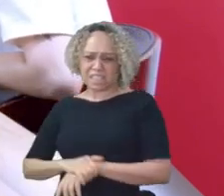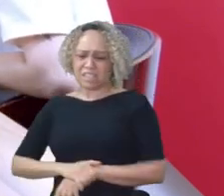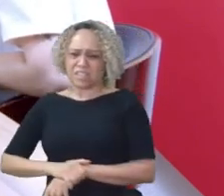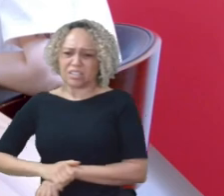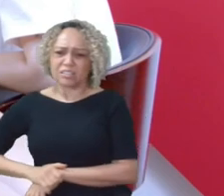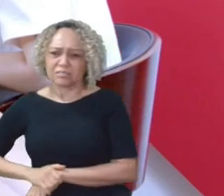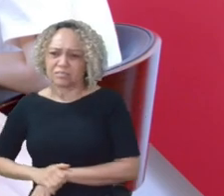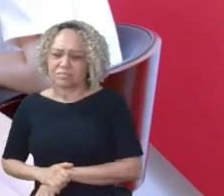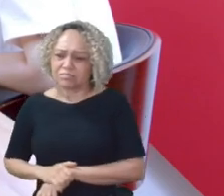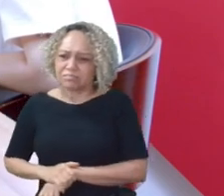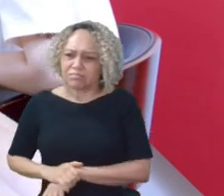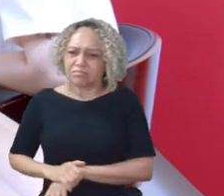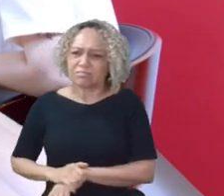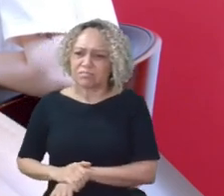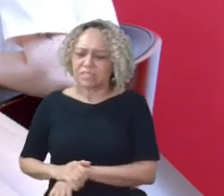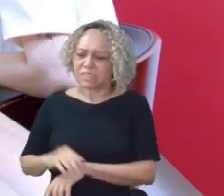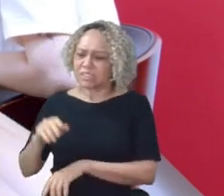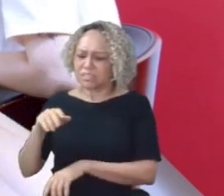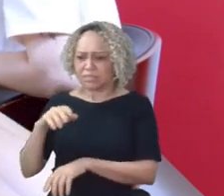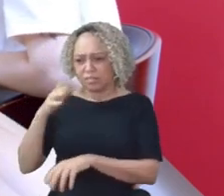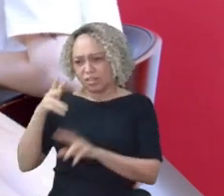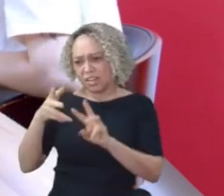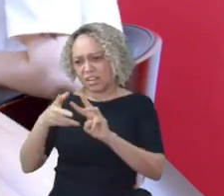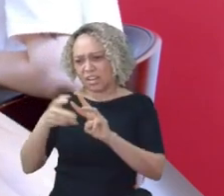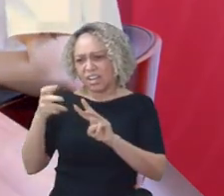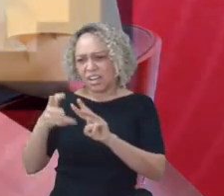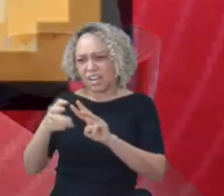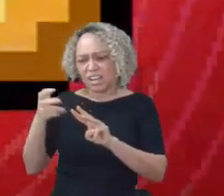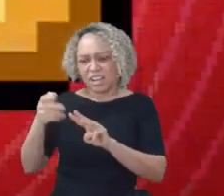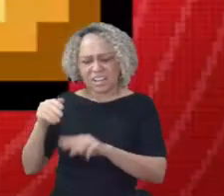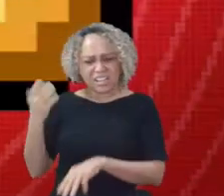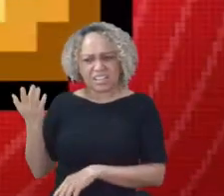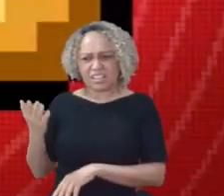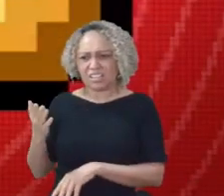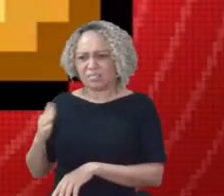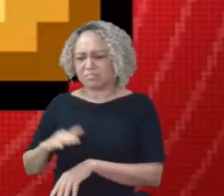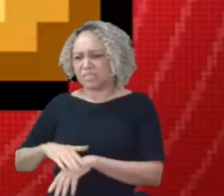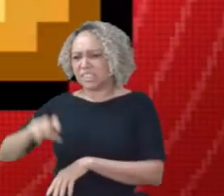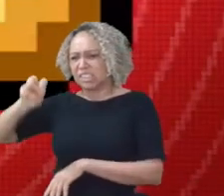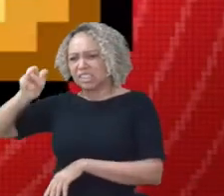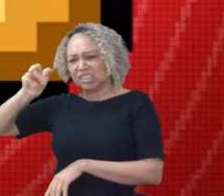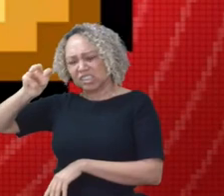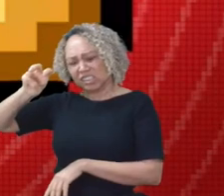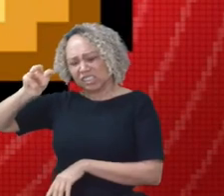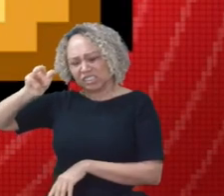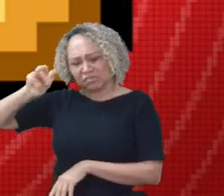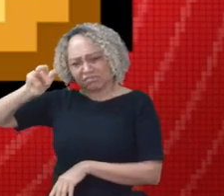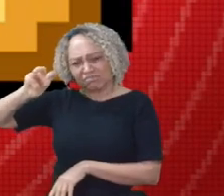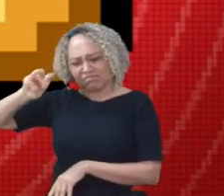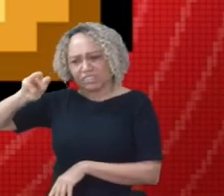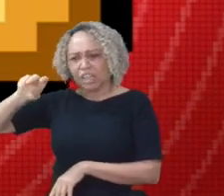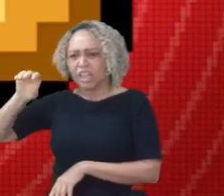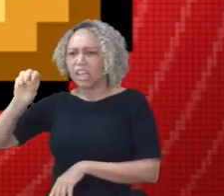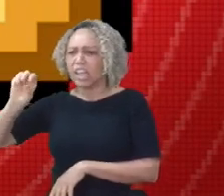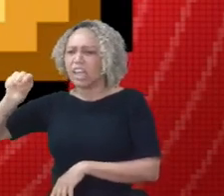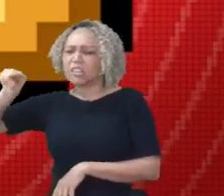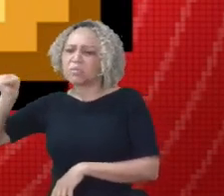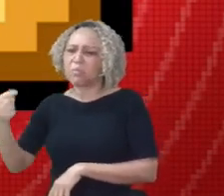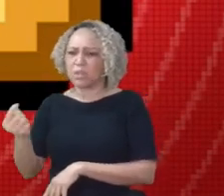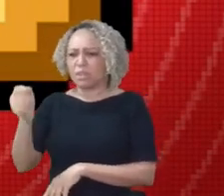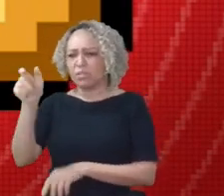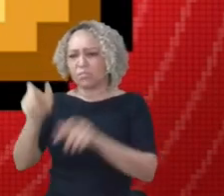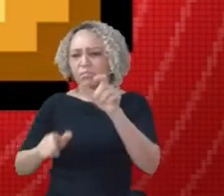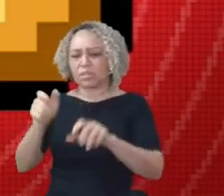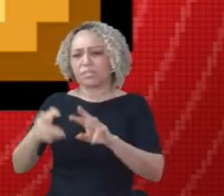Próxima curiosidade. São mais de 200 línguas e dialetos indígenas falados somente